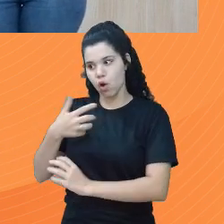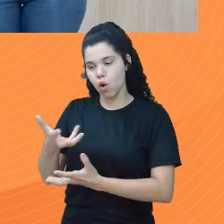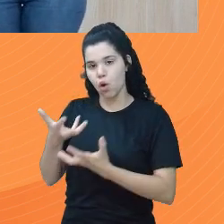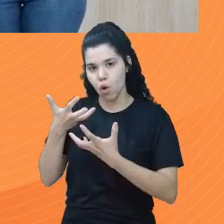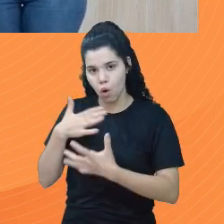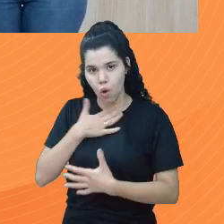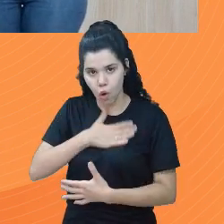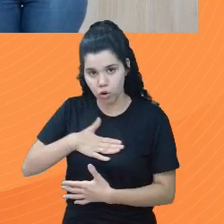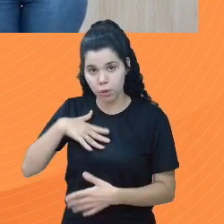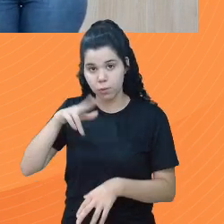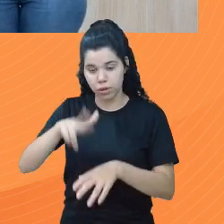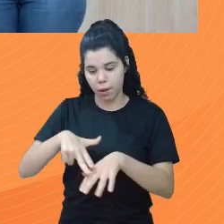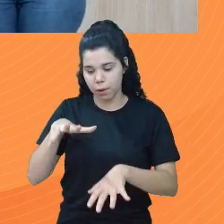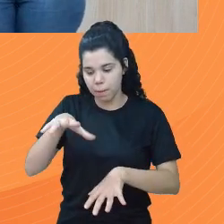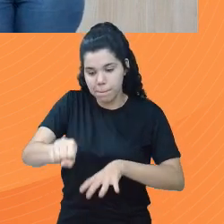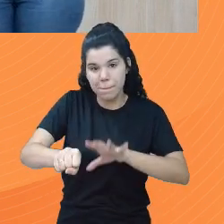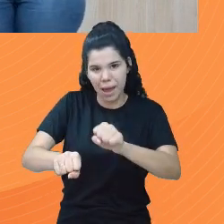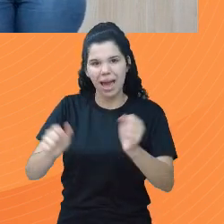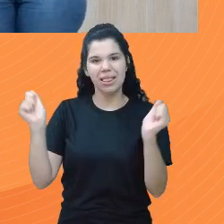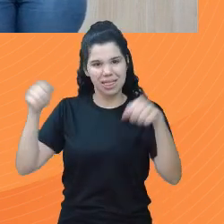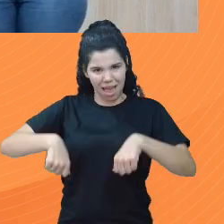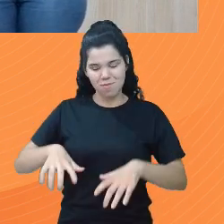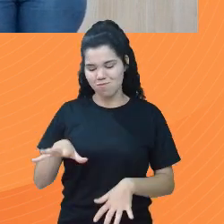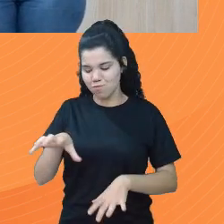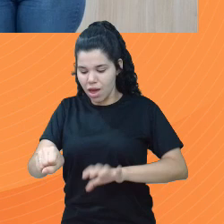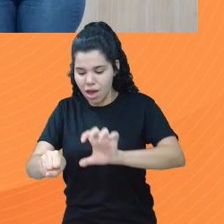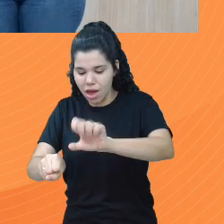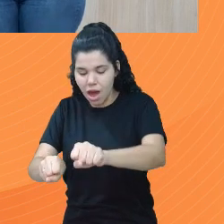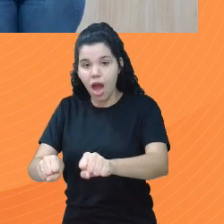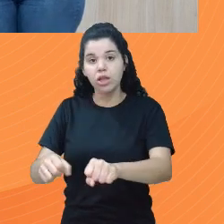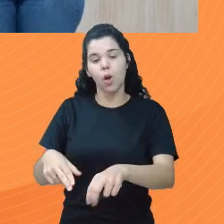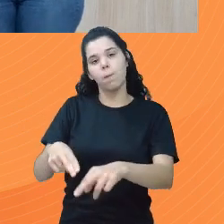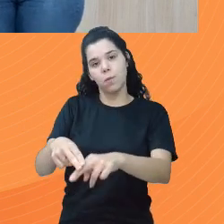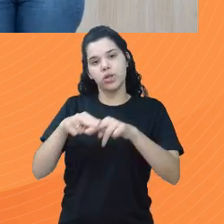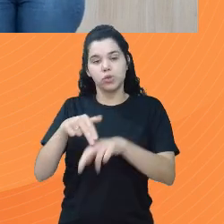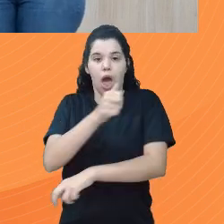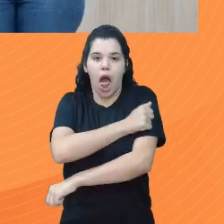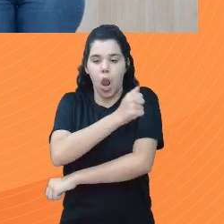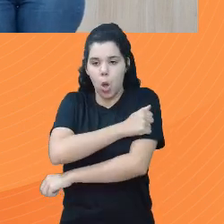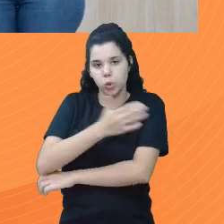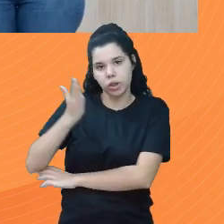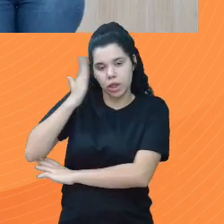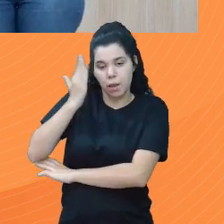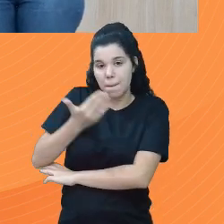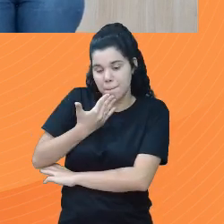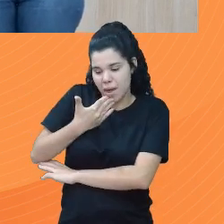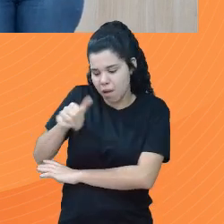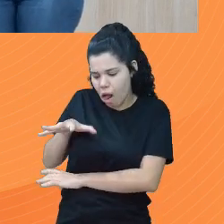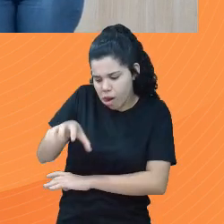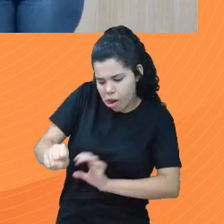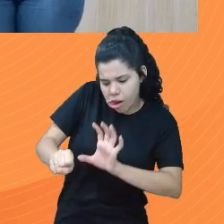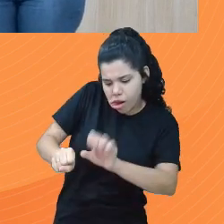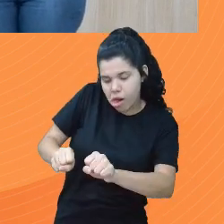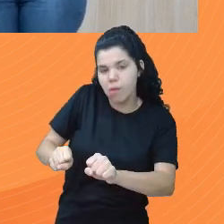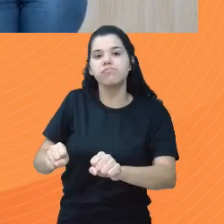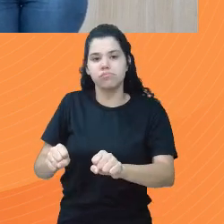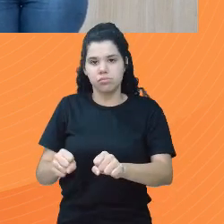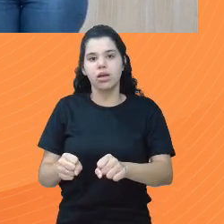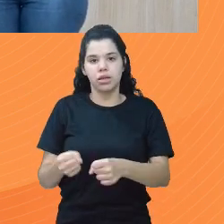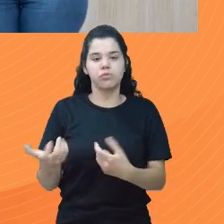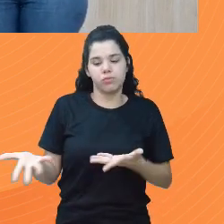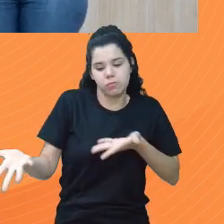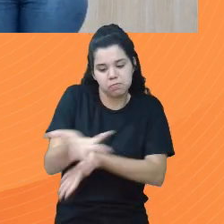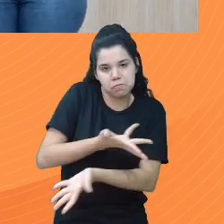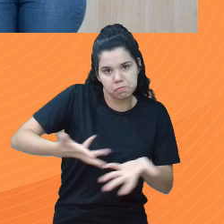em material concreto, que faz com que o estudante tenha uma maior facilidade para interagir e para se engajar no que está sendo